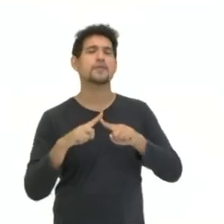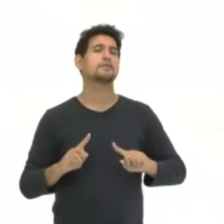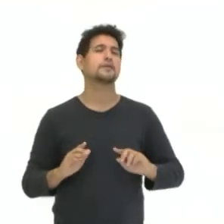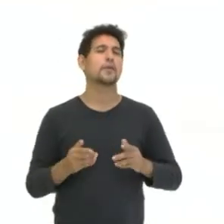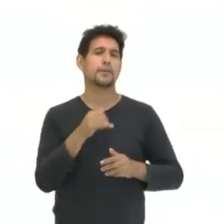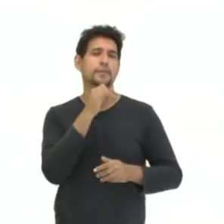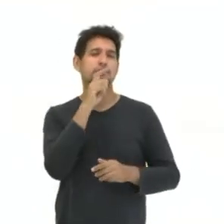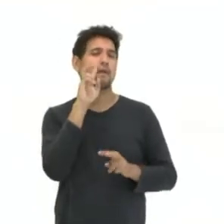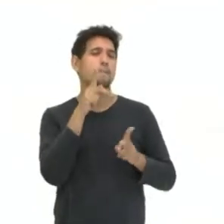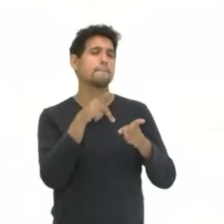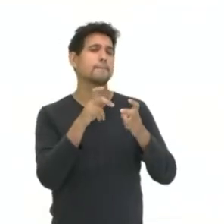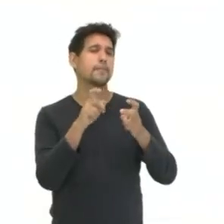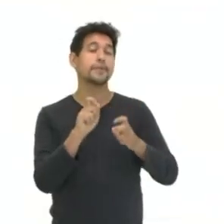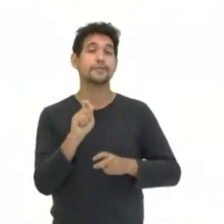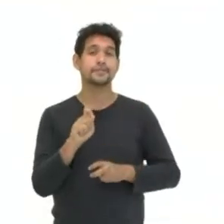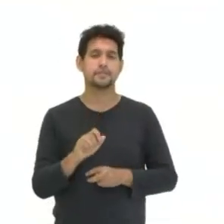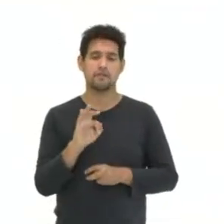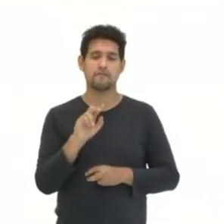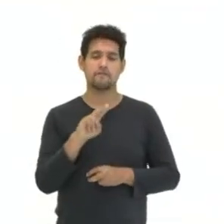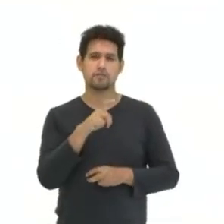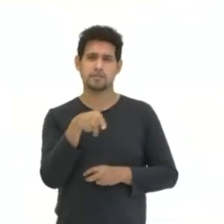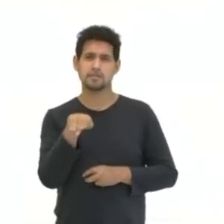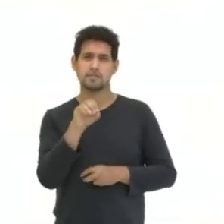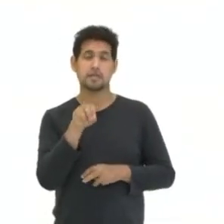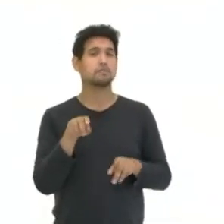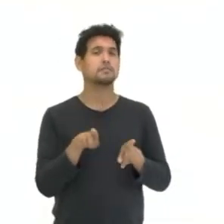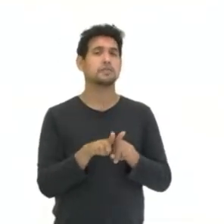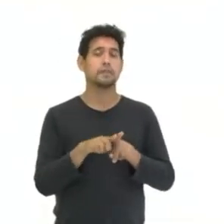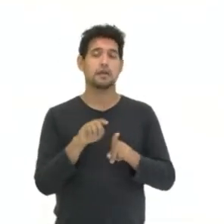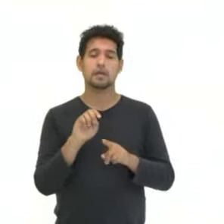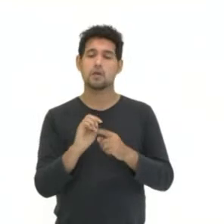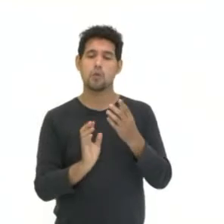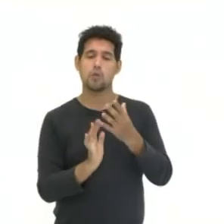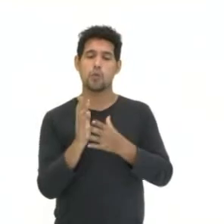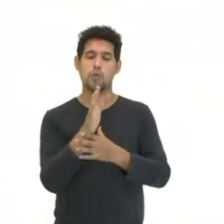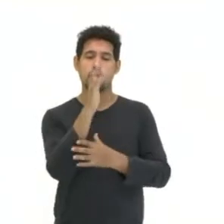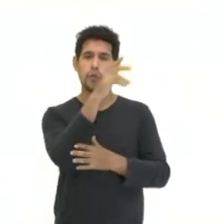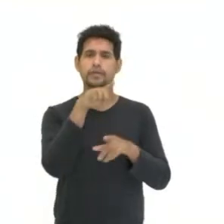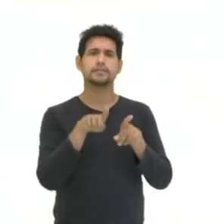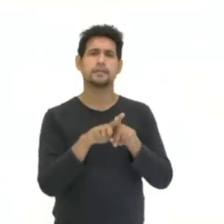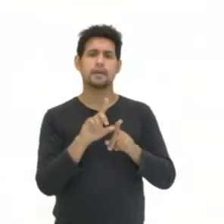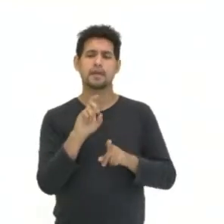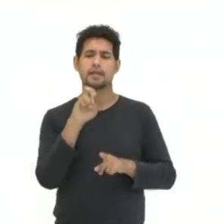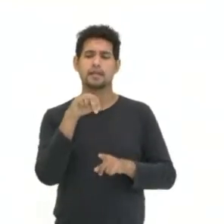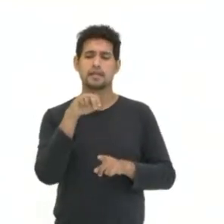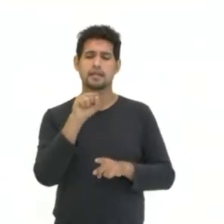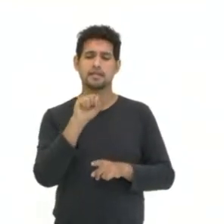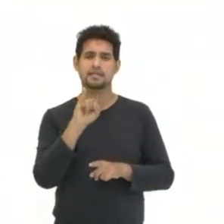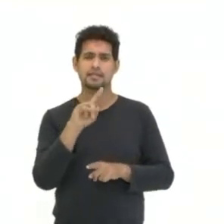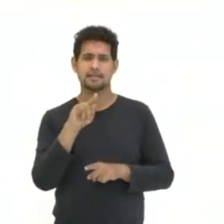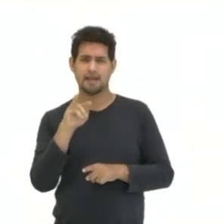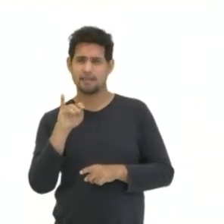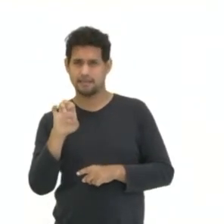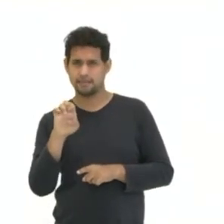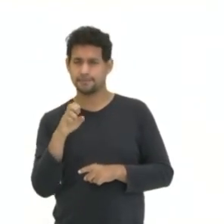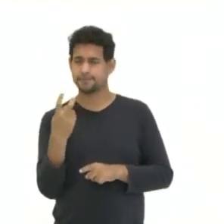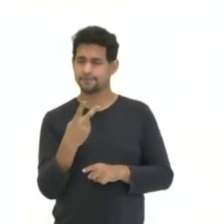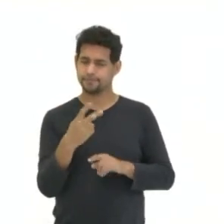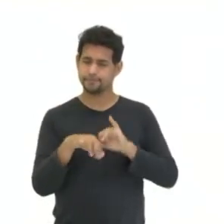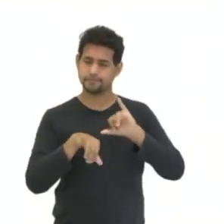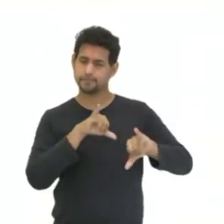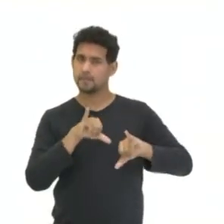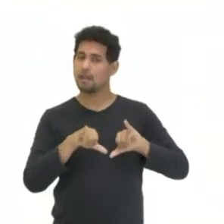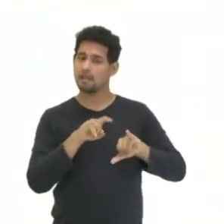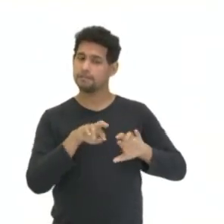Agora, observe o ponto de fusão, o ponto de ebulição e a densidade dessas duas substâncias químicas.